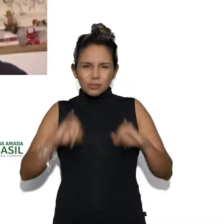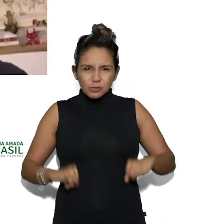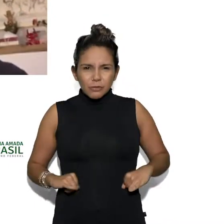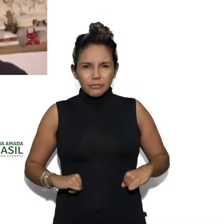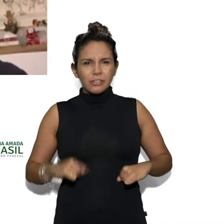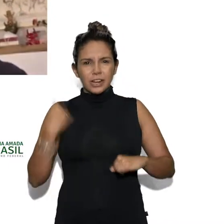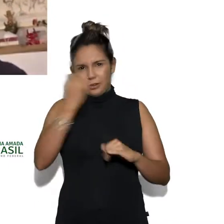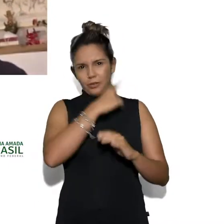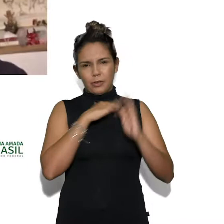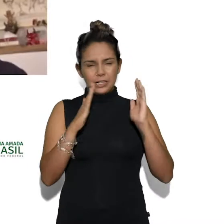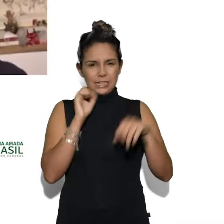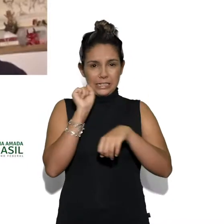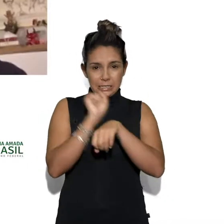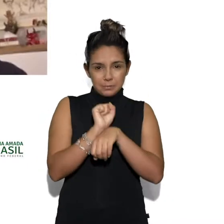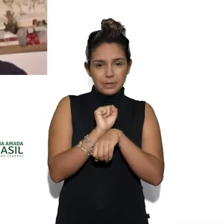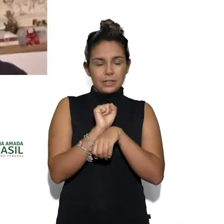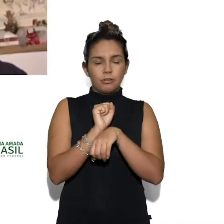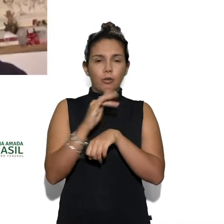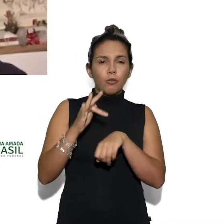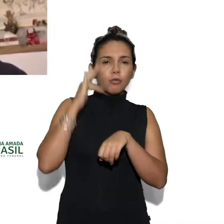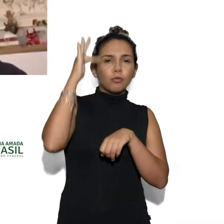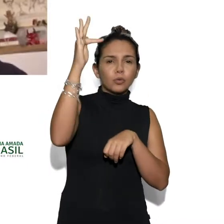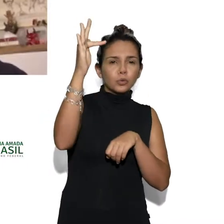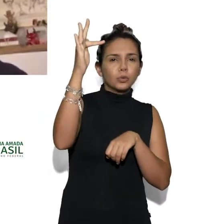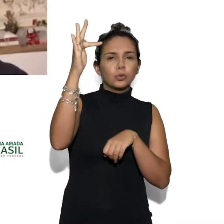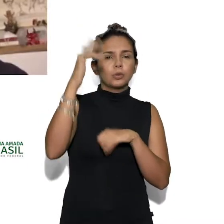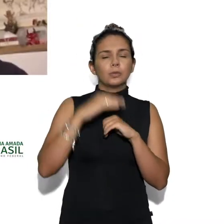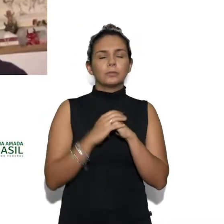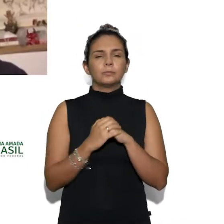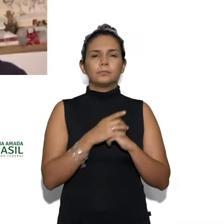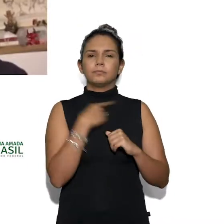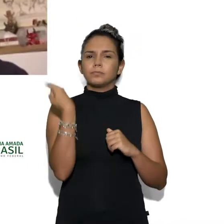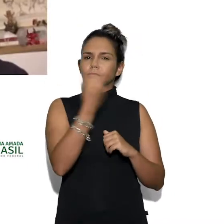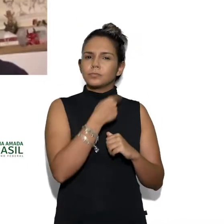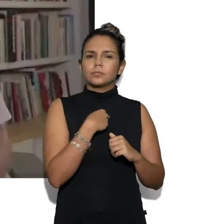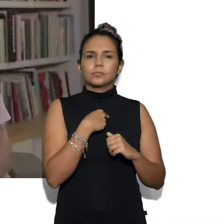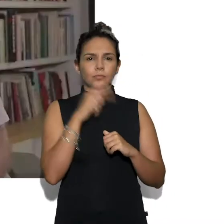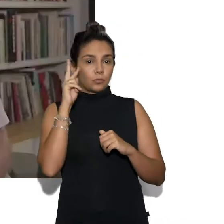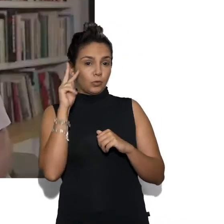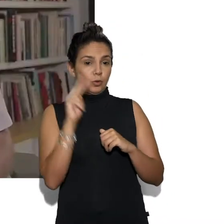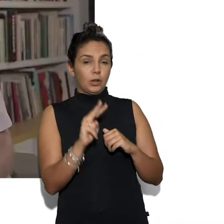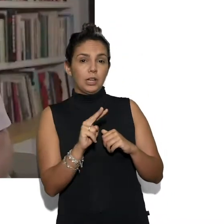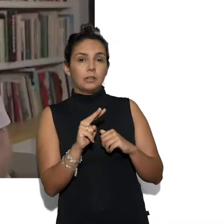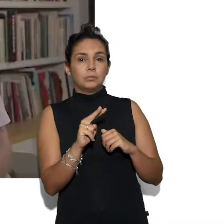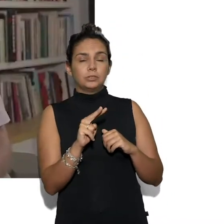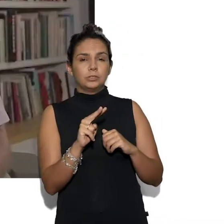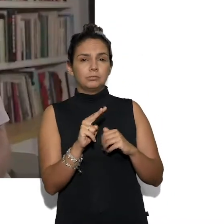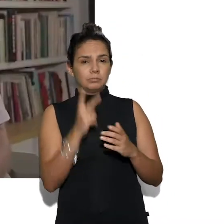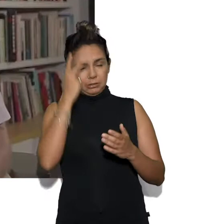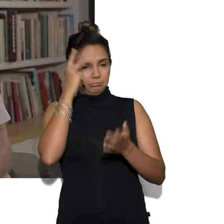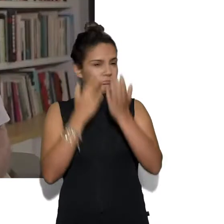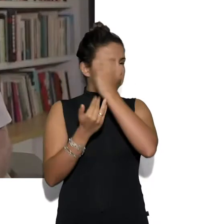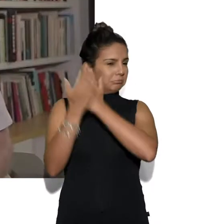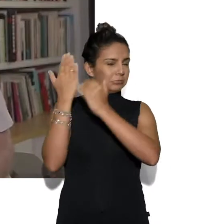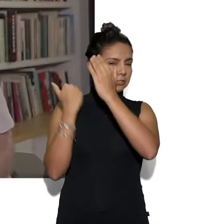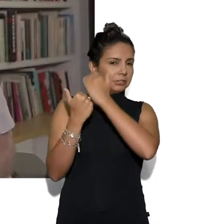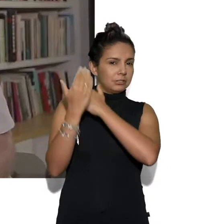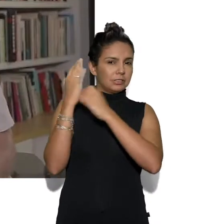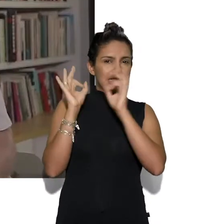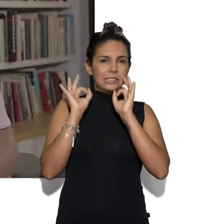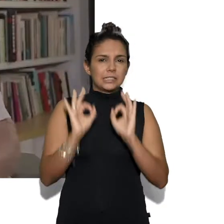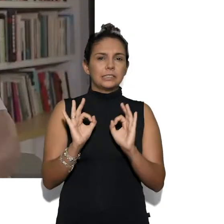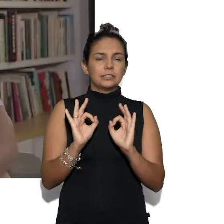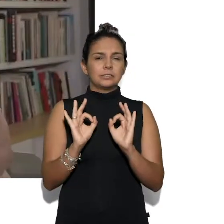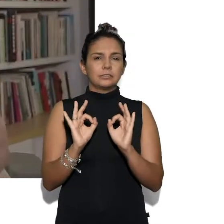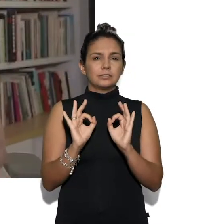Então, a minha esperança reside que no futuro nós olhemos para trás com uma